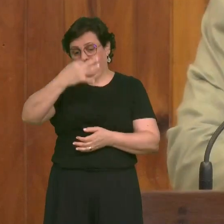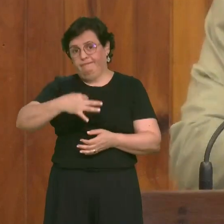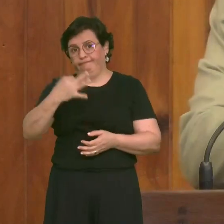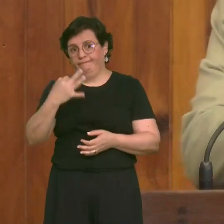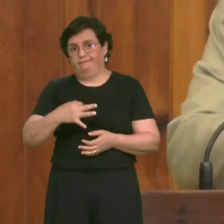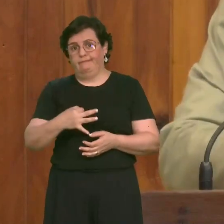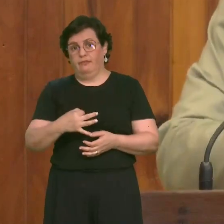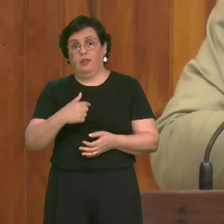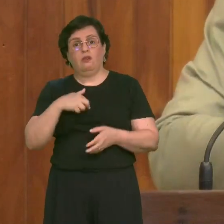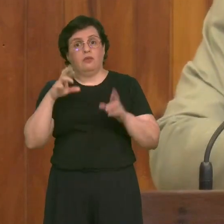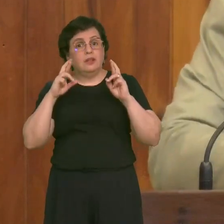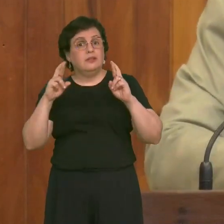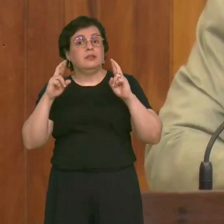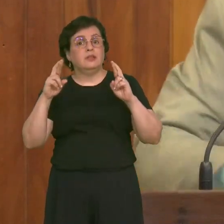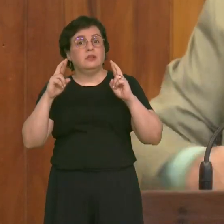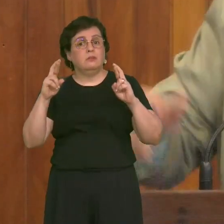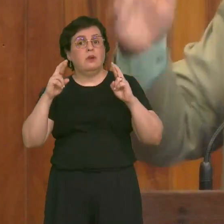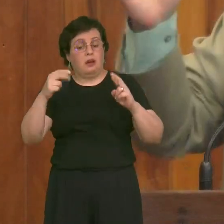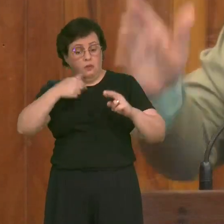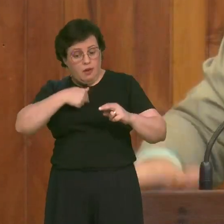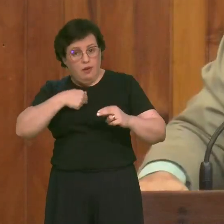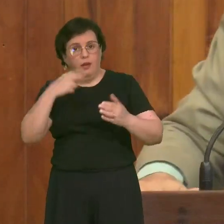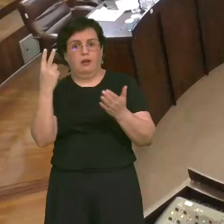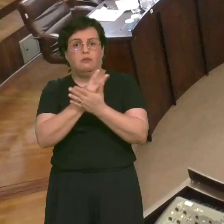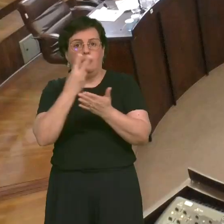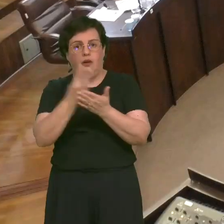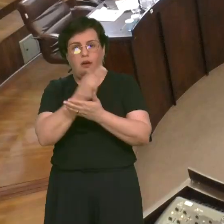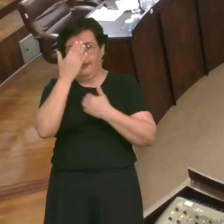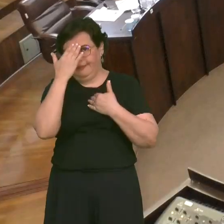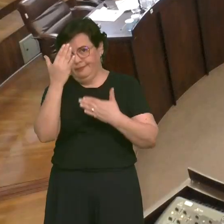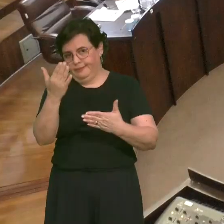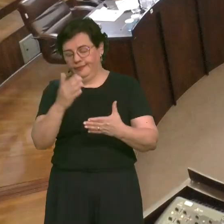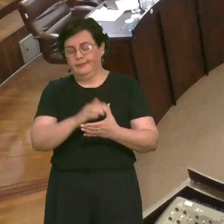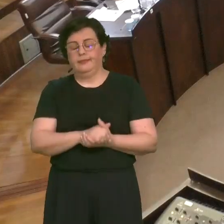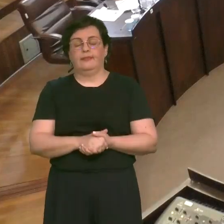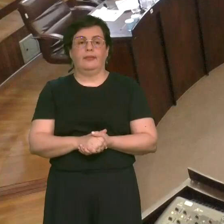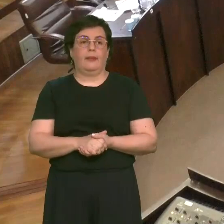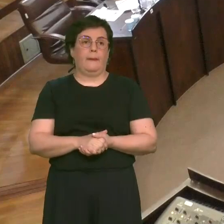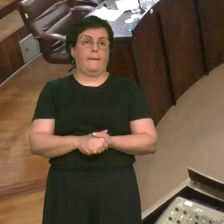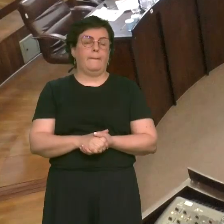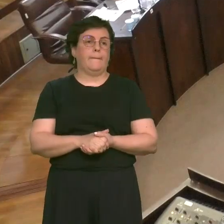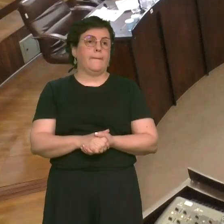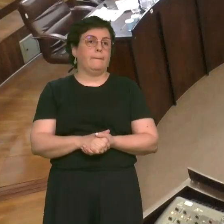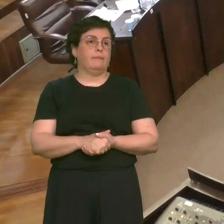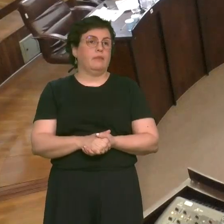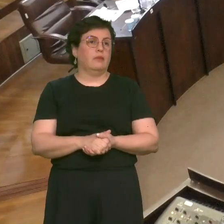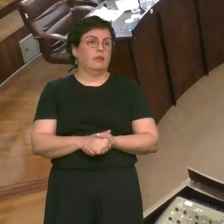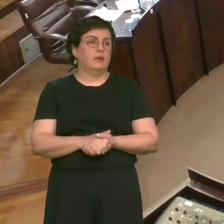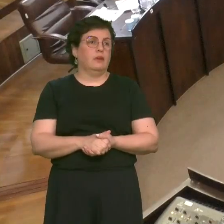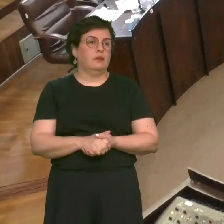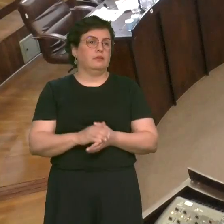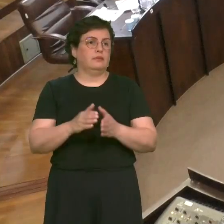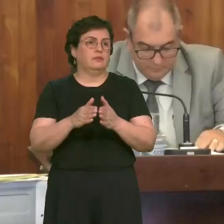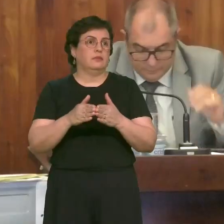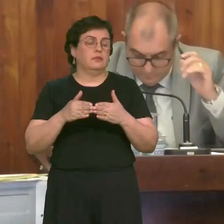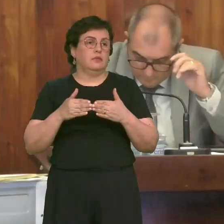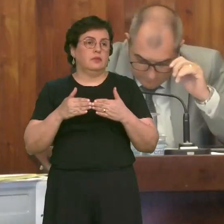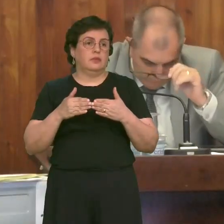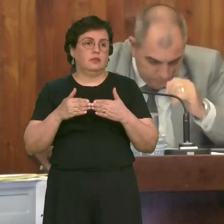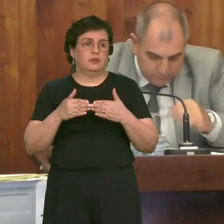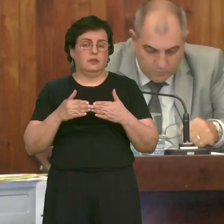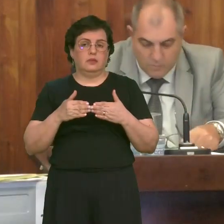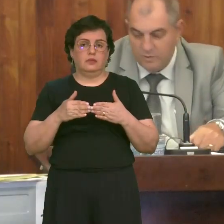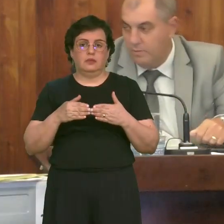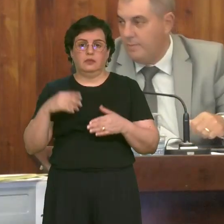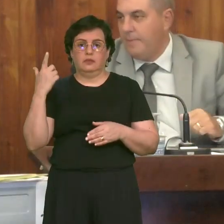espero eu estar errado Muito obrigado senhor presidente requerimento continue discussão